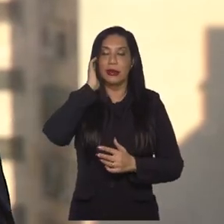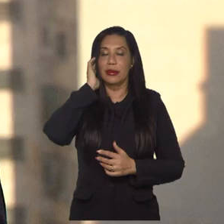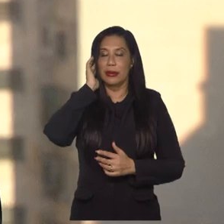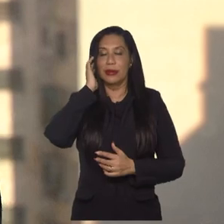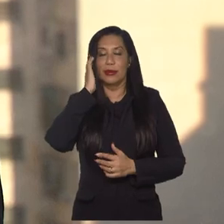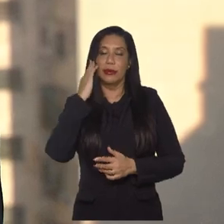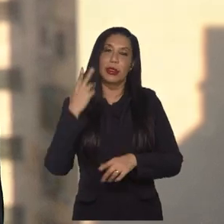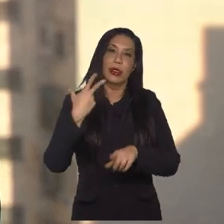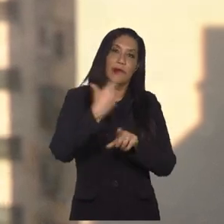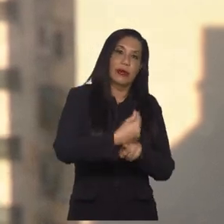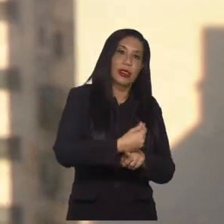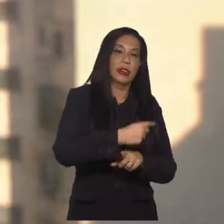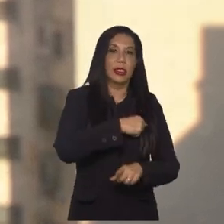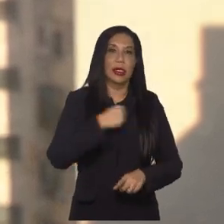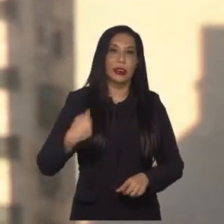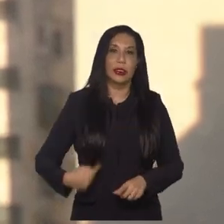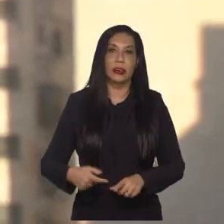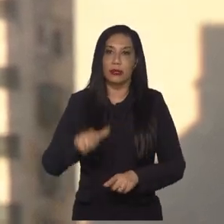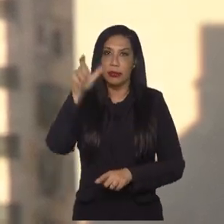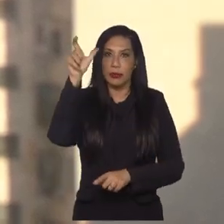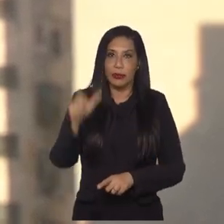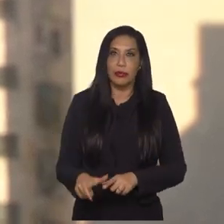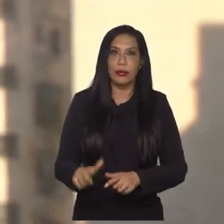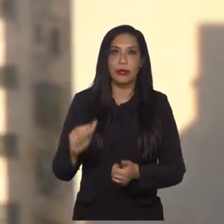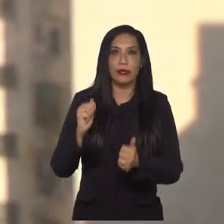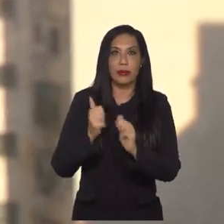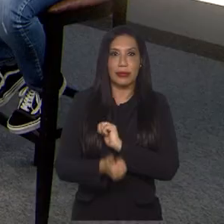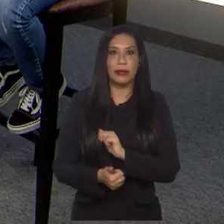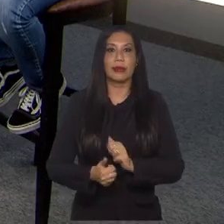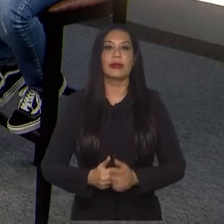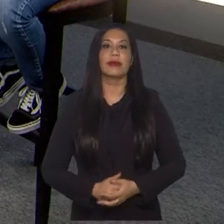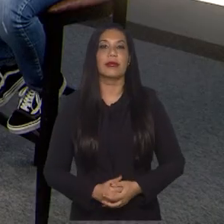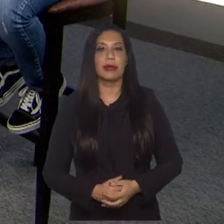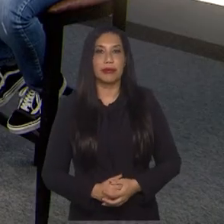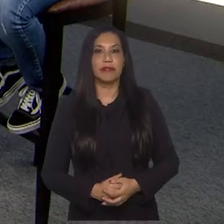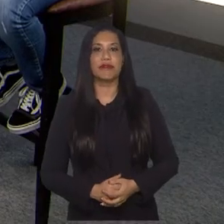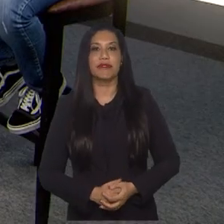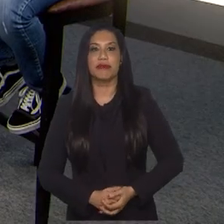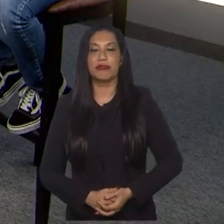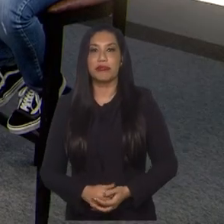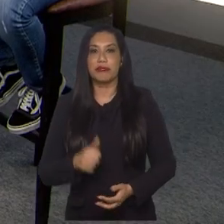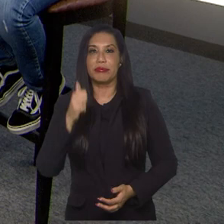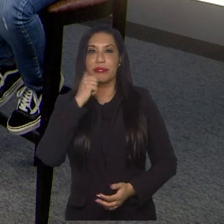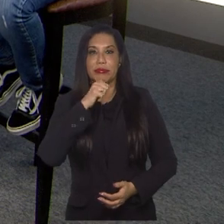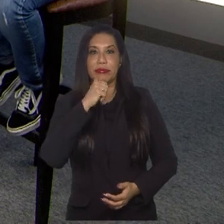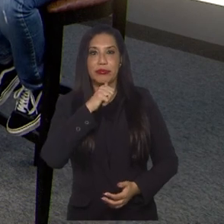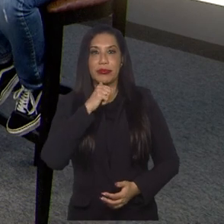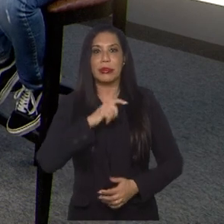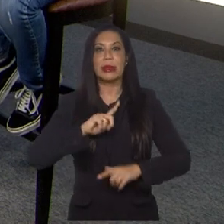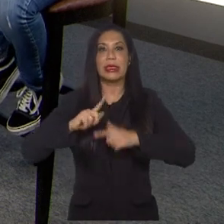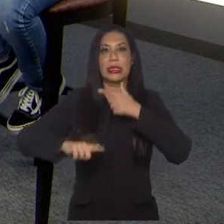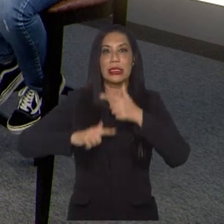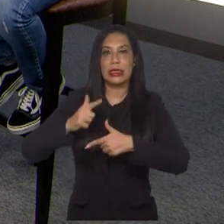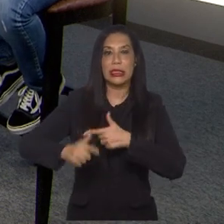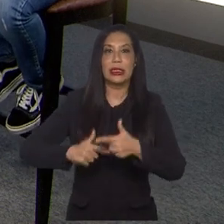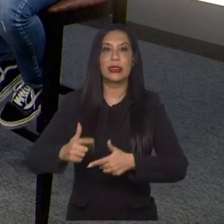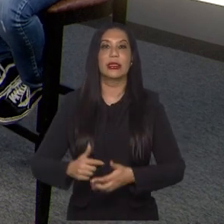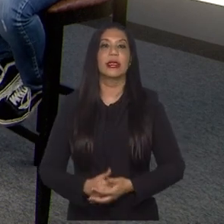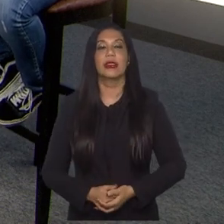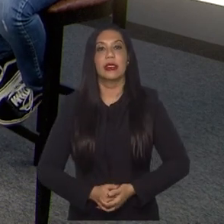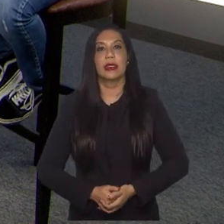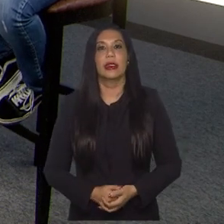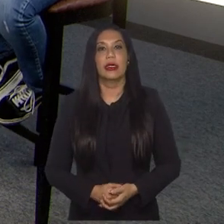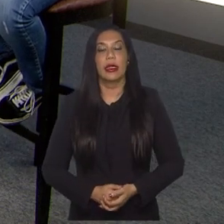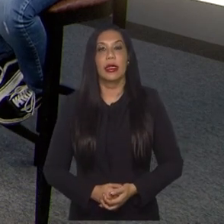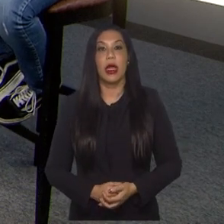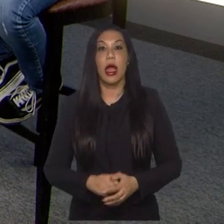grande atleta que está vindo para morder, que é a Harper. Essa aí, pois é, eu vai dar trabalho. Sobre ela,